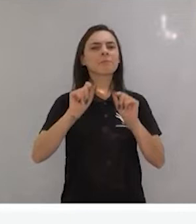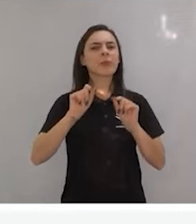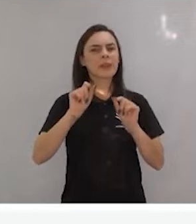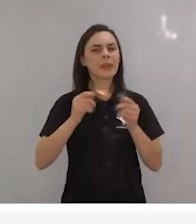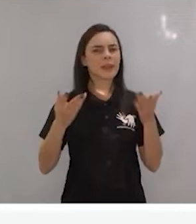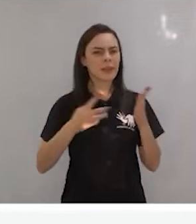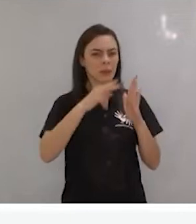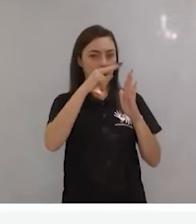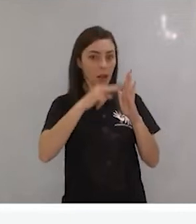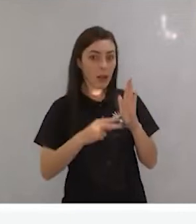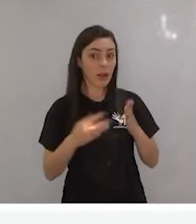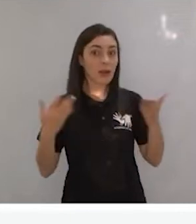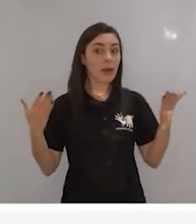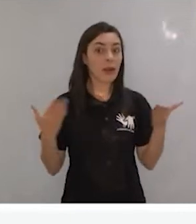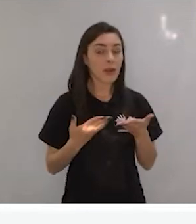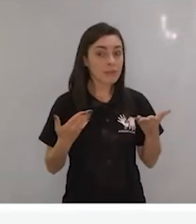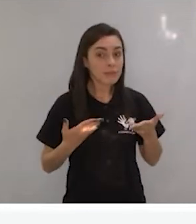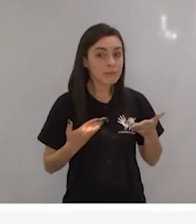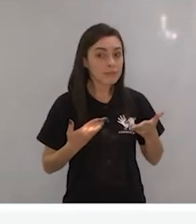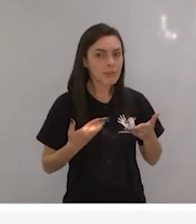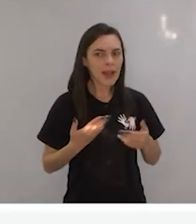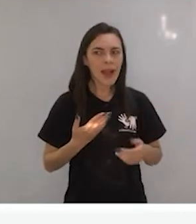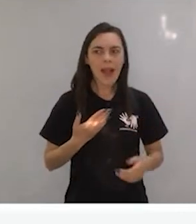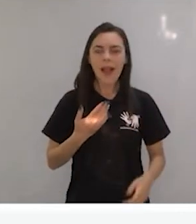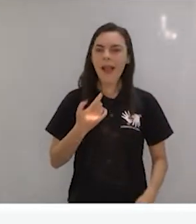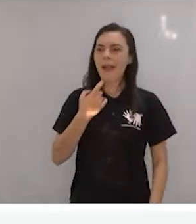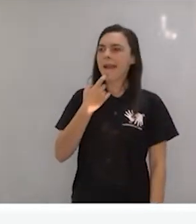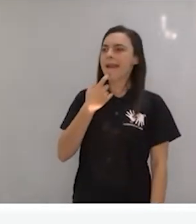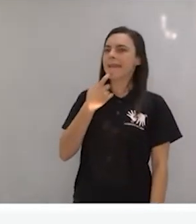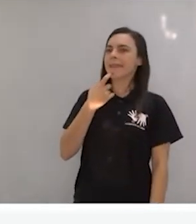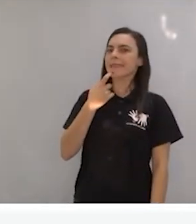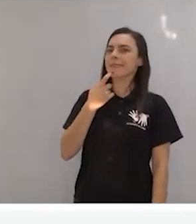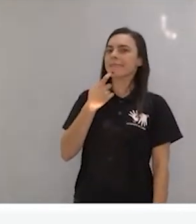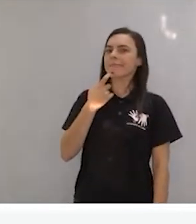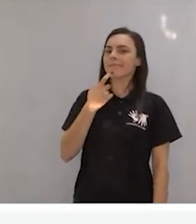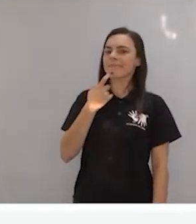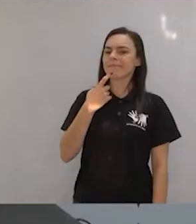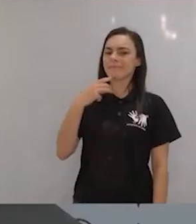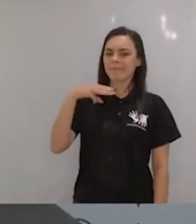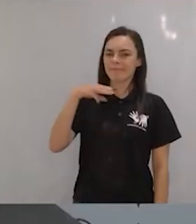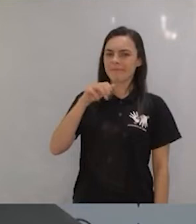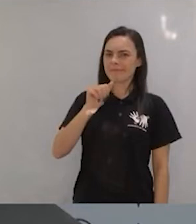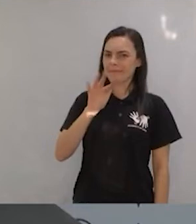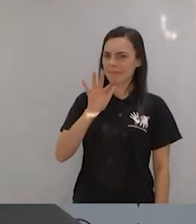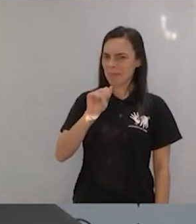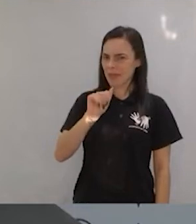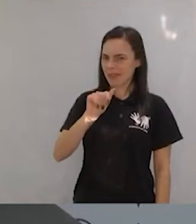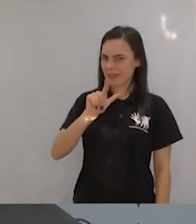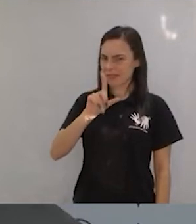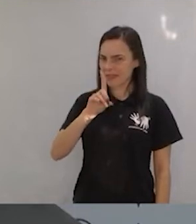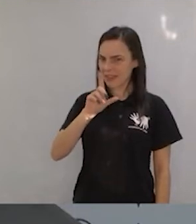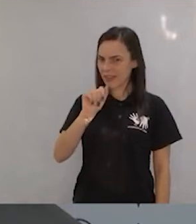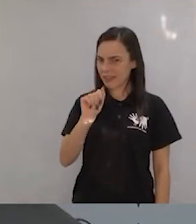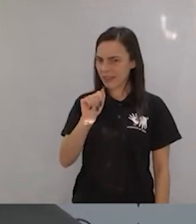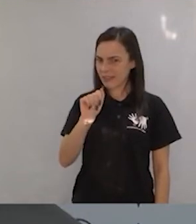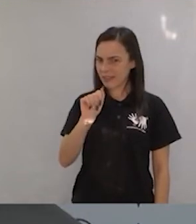que eu acabei de mostrar pra vocês? Ah! Mafalda?